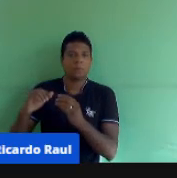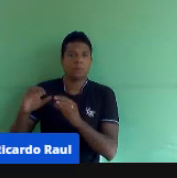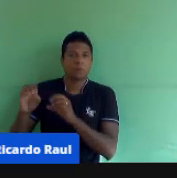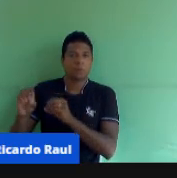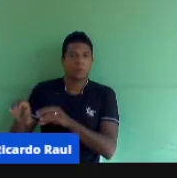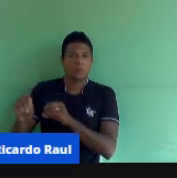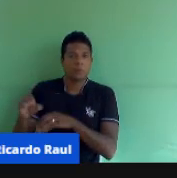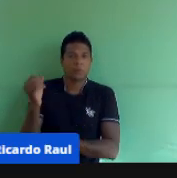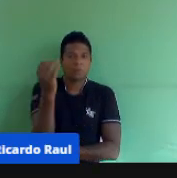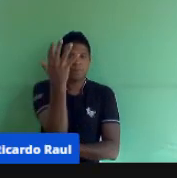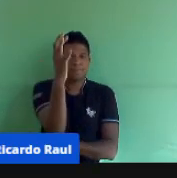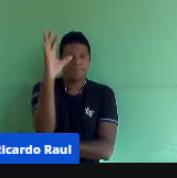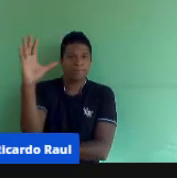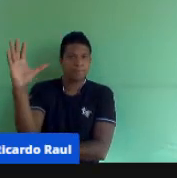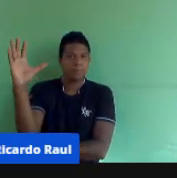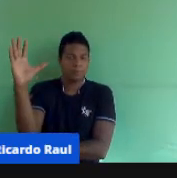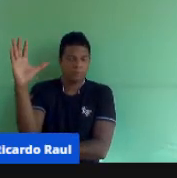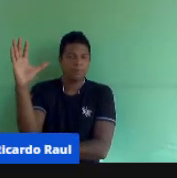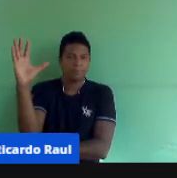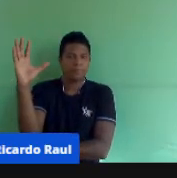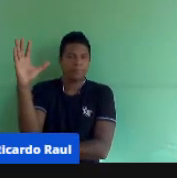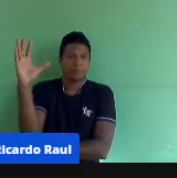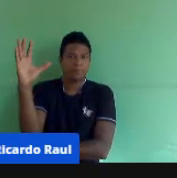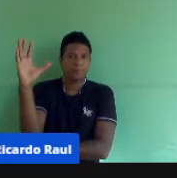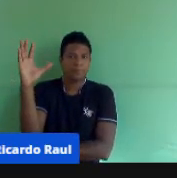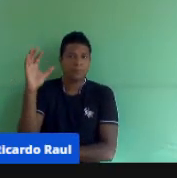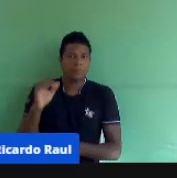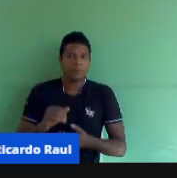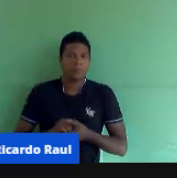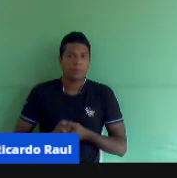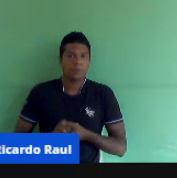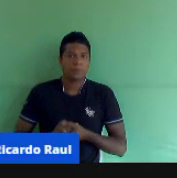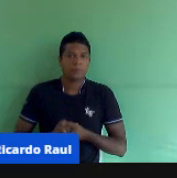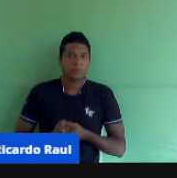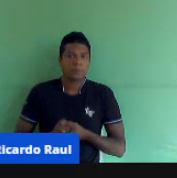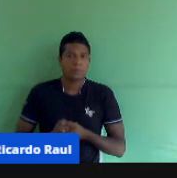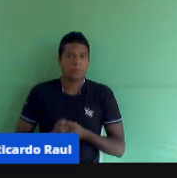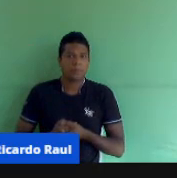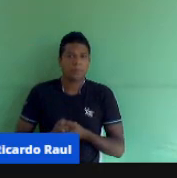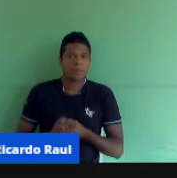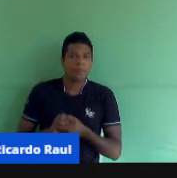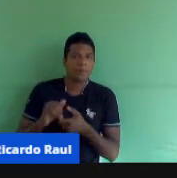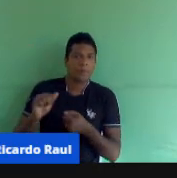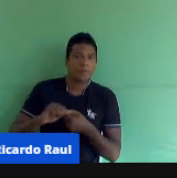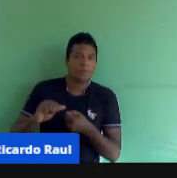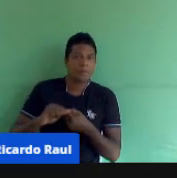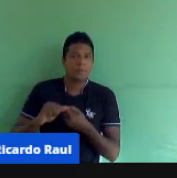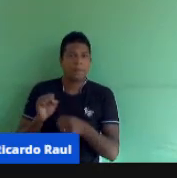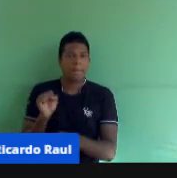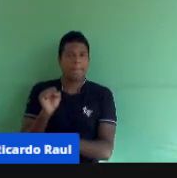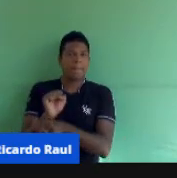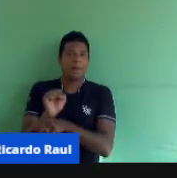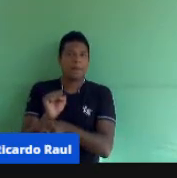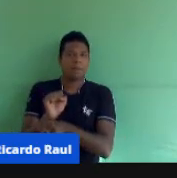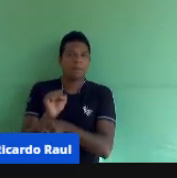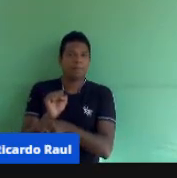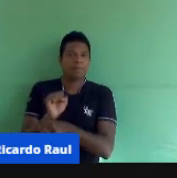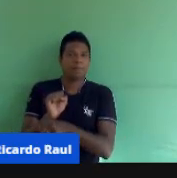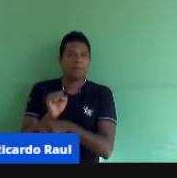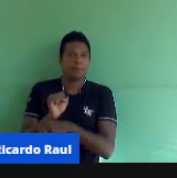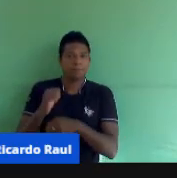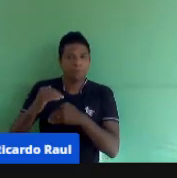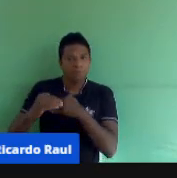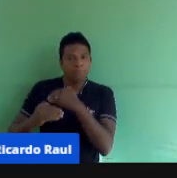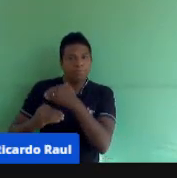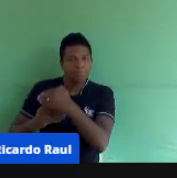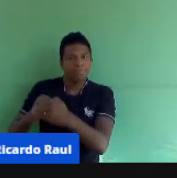ambiental pontual do ponto de vista de faça uma ação e para. Não, ela tem que dar continuidade. Tem várias formas